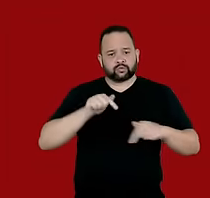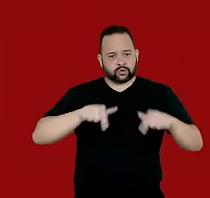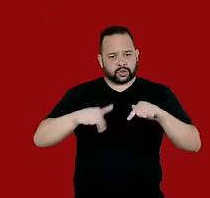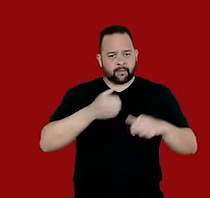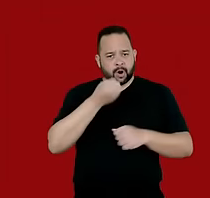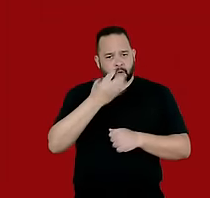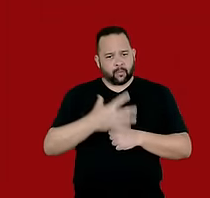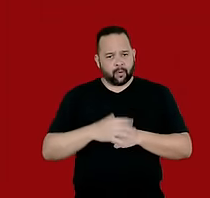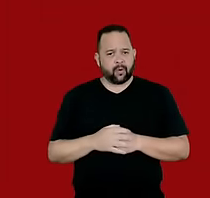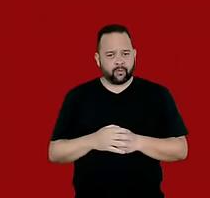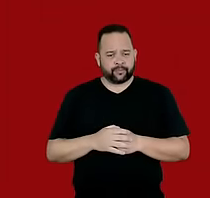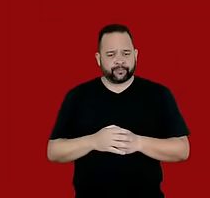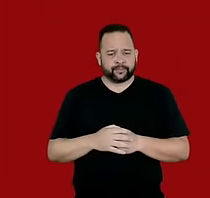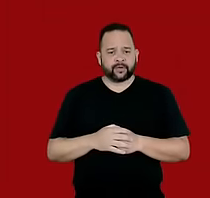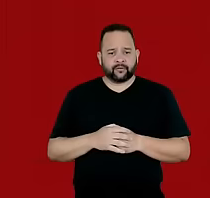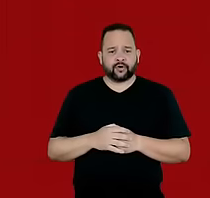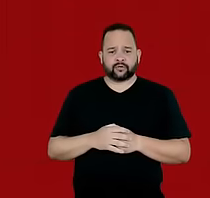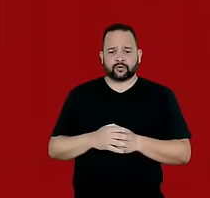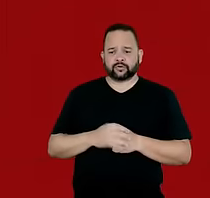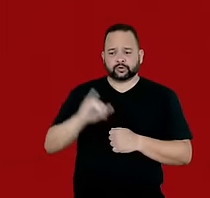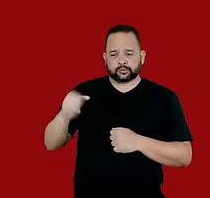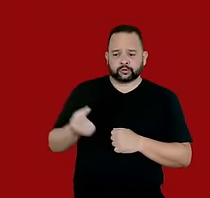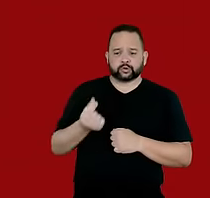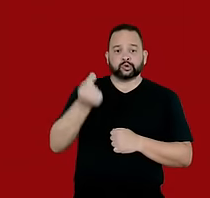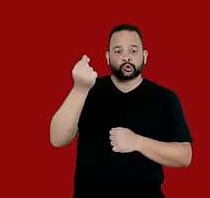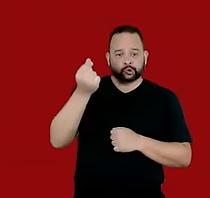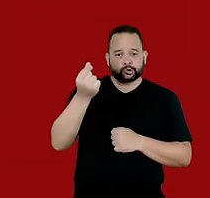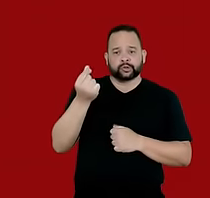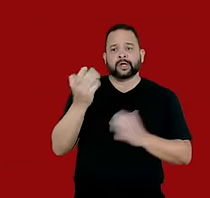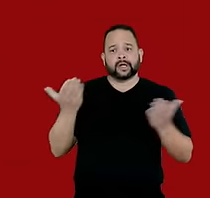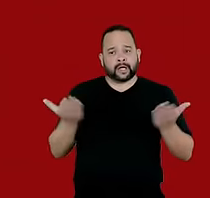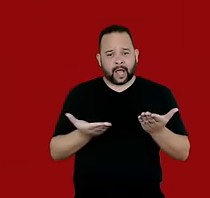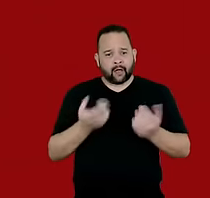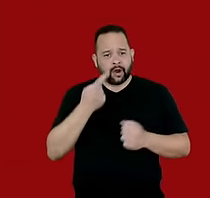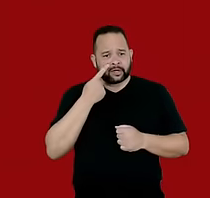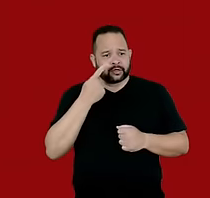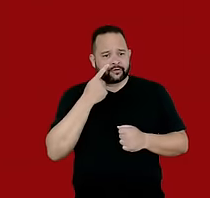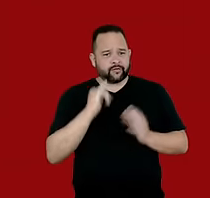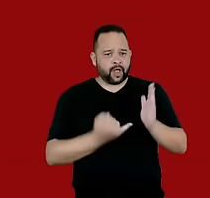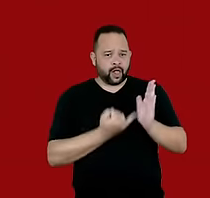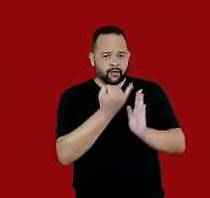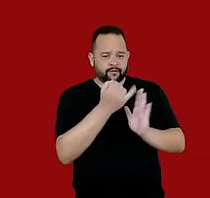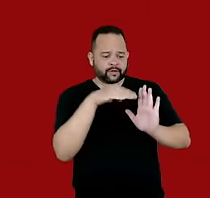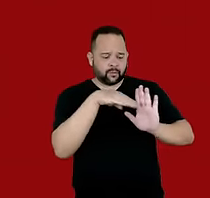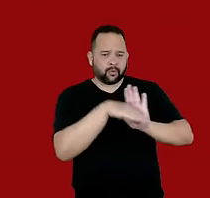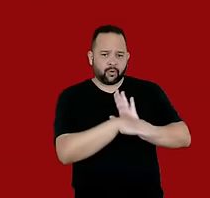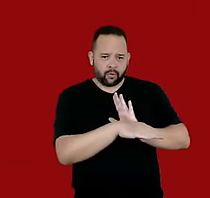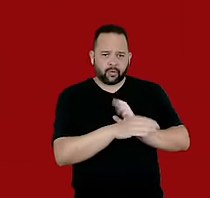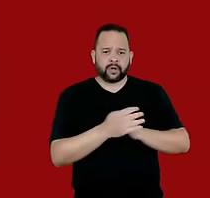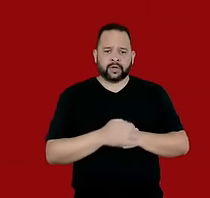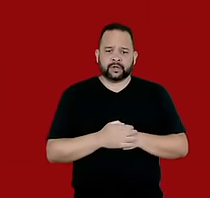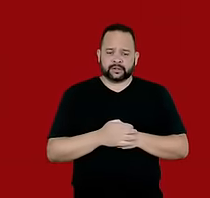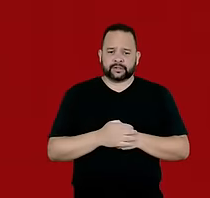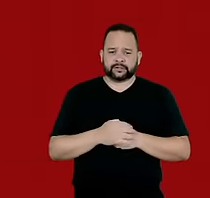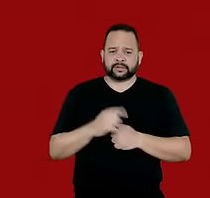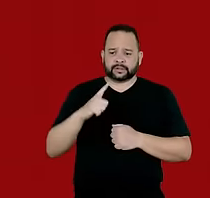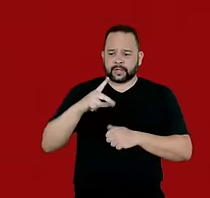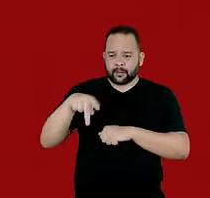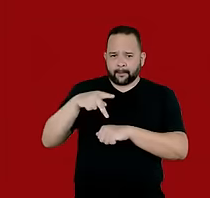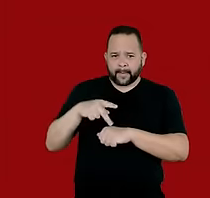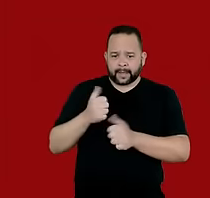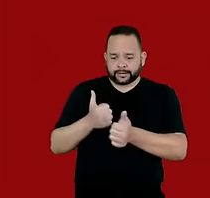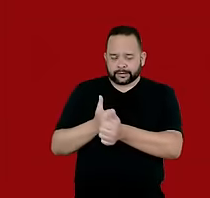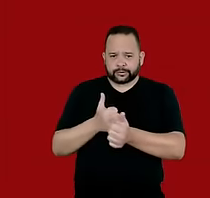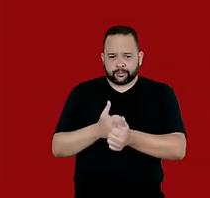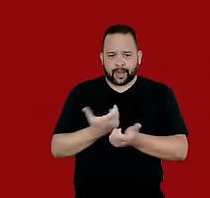a subir o juros a inflação tem caído né e a gente vê que tem conseguido cair com credibilidade a gente tem países vizinhos que começaram caindo juros